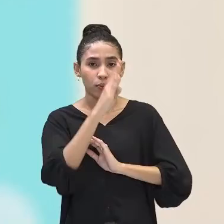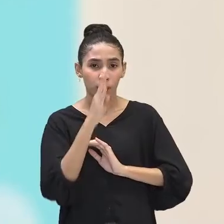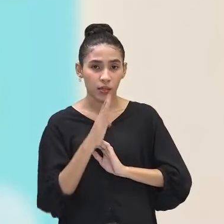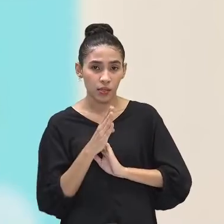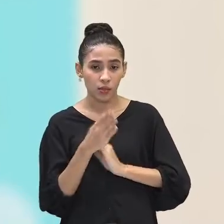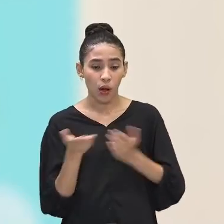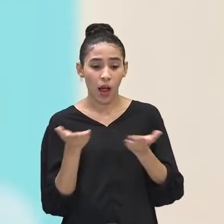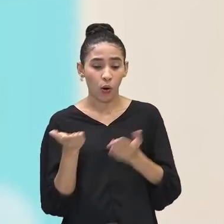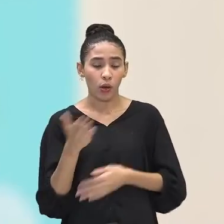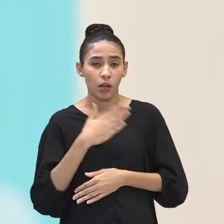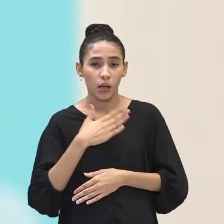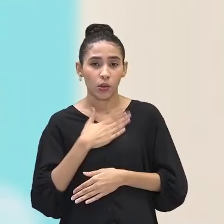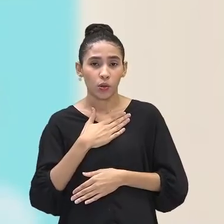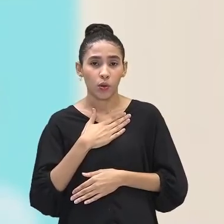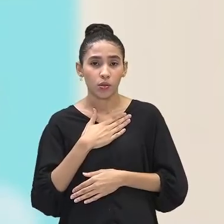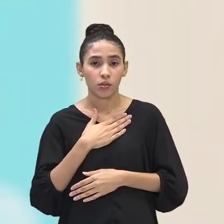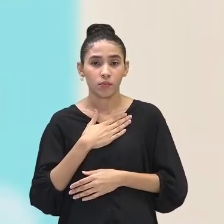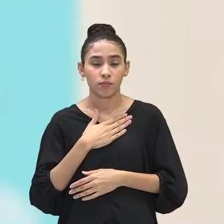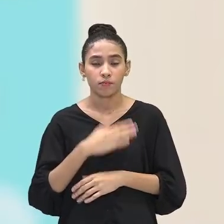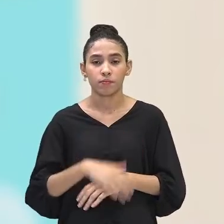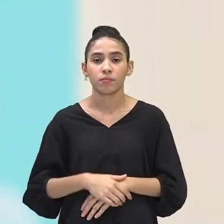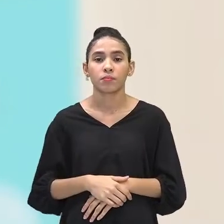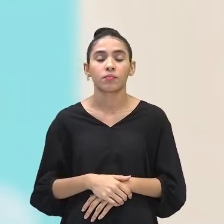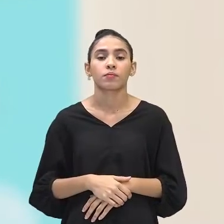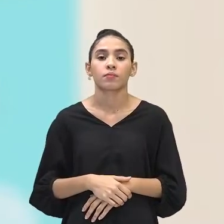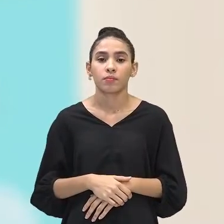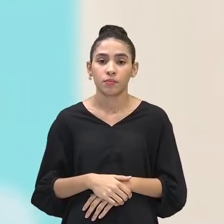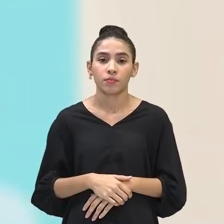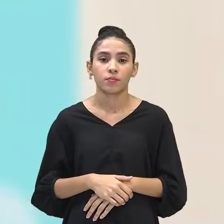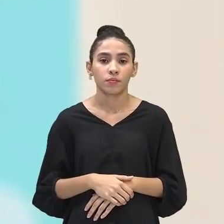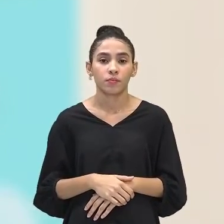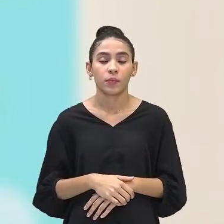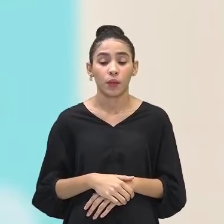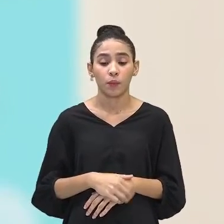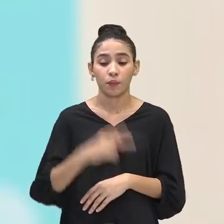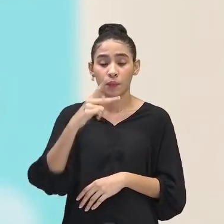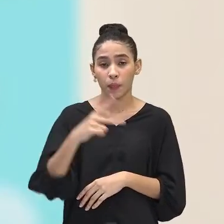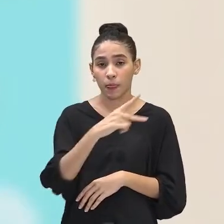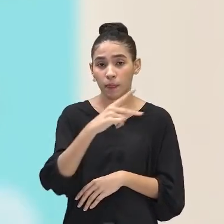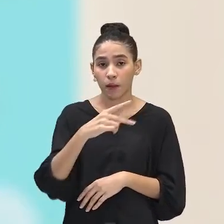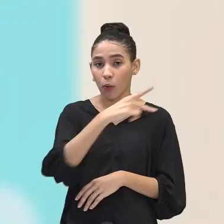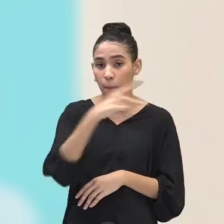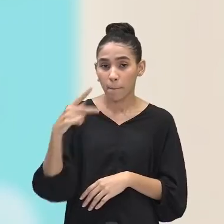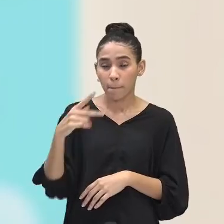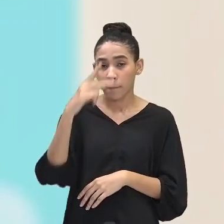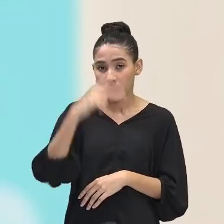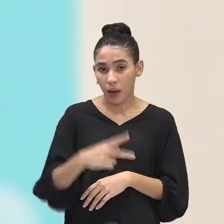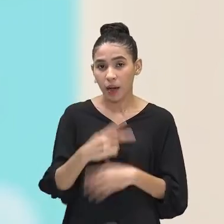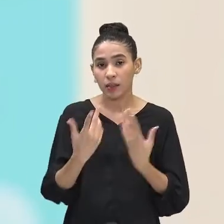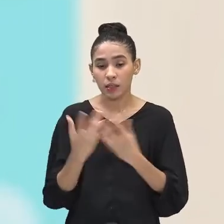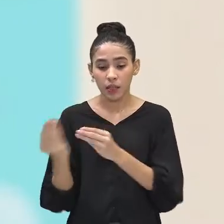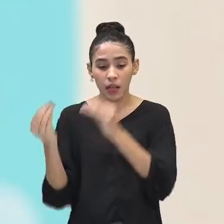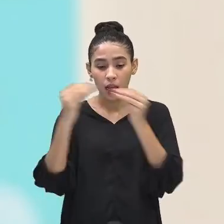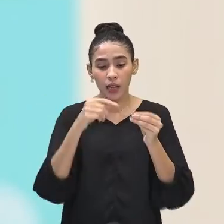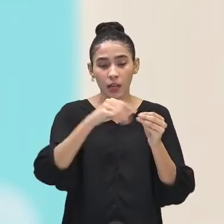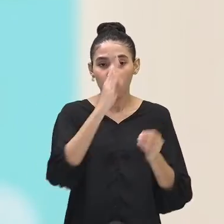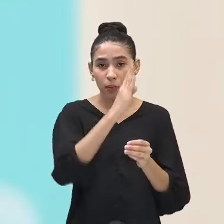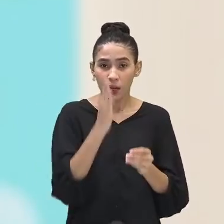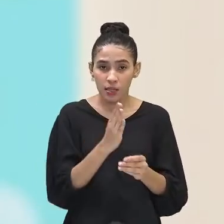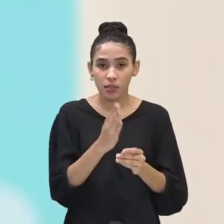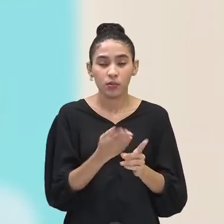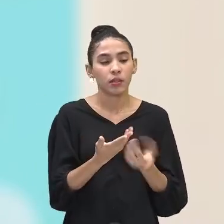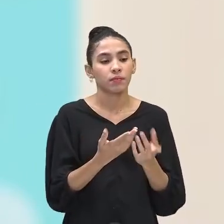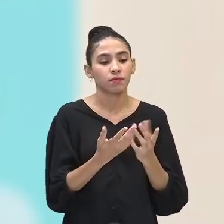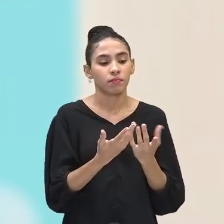ser da gente e não dos jesuítas, porque até então os padres foram mandados para o Brasil justamente para catequizar os